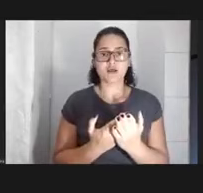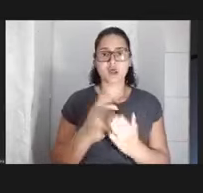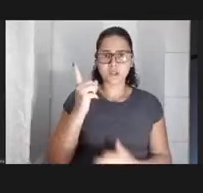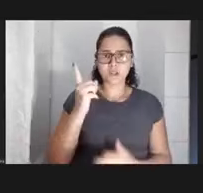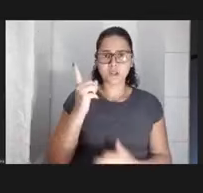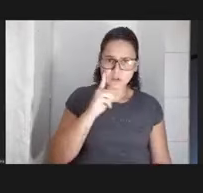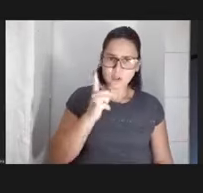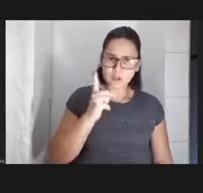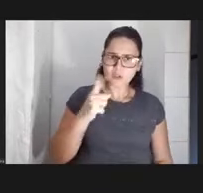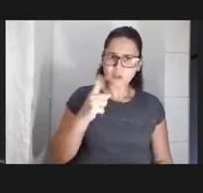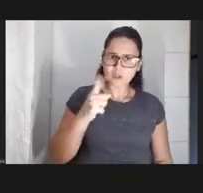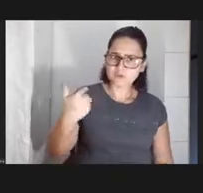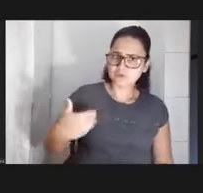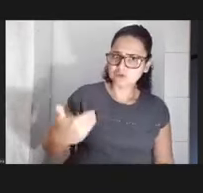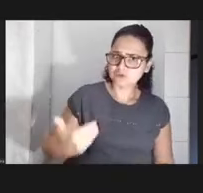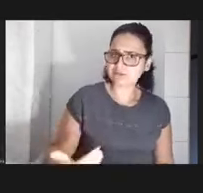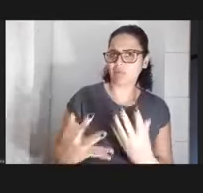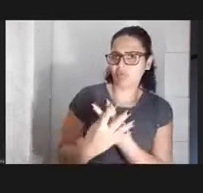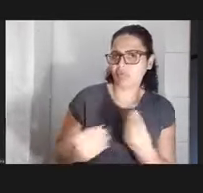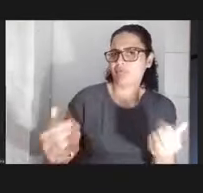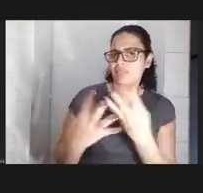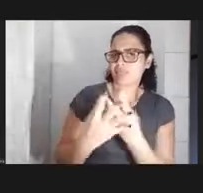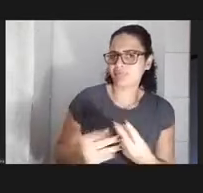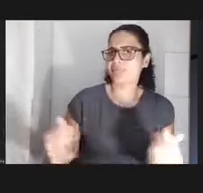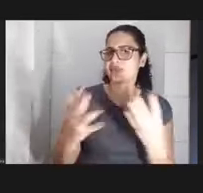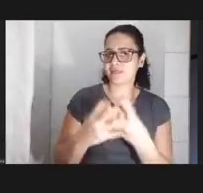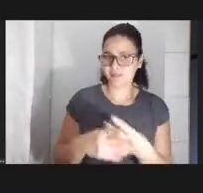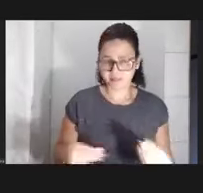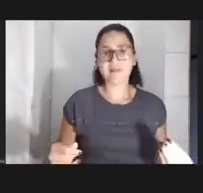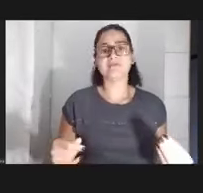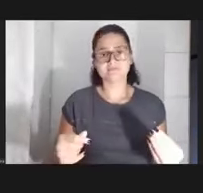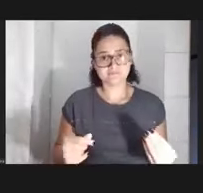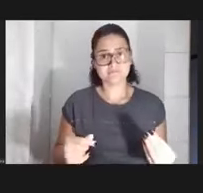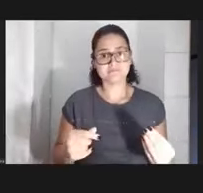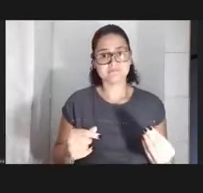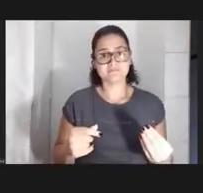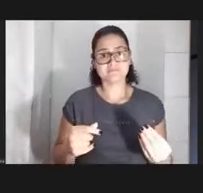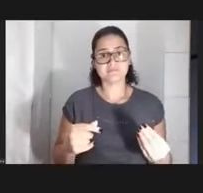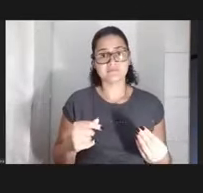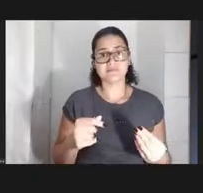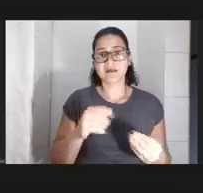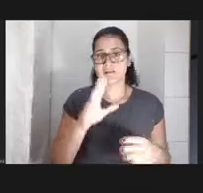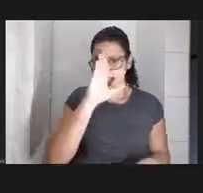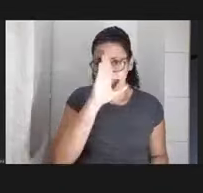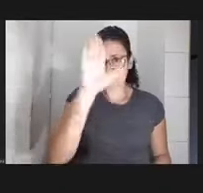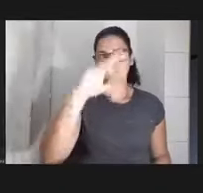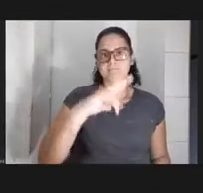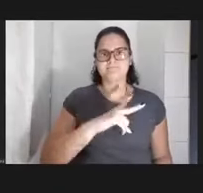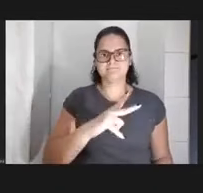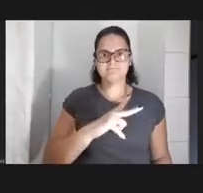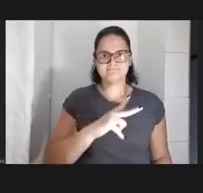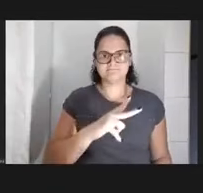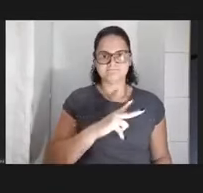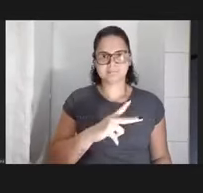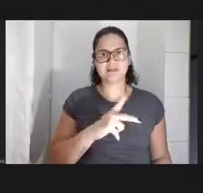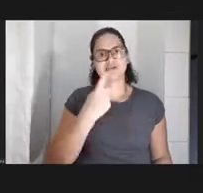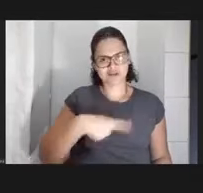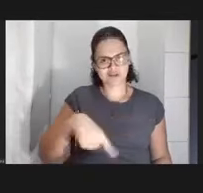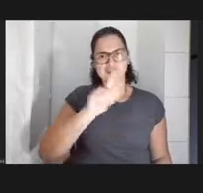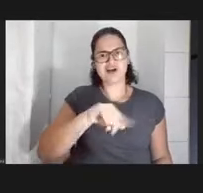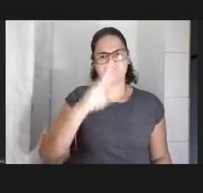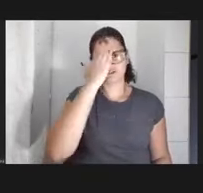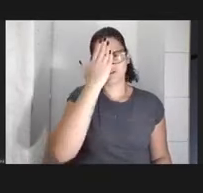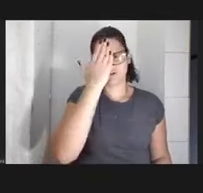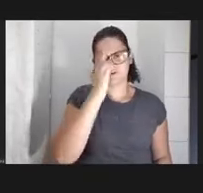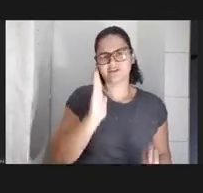precarização, visando única e exclusivamente a privatização. Então, nós já sabemos que esse projeto, ele